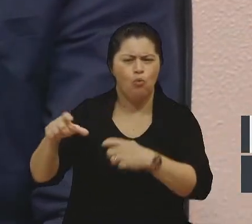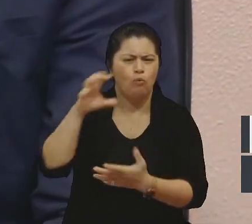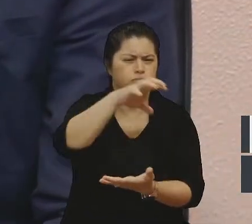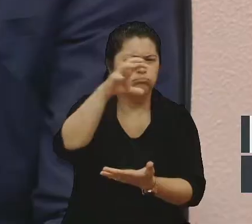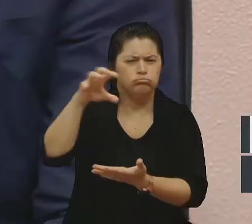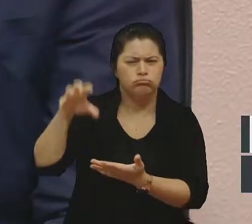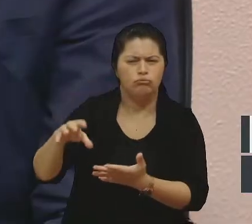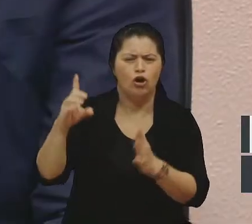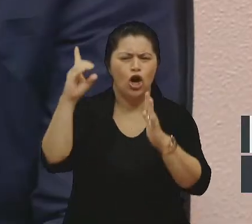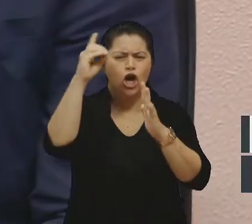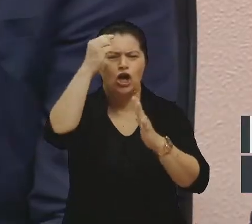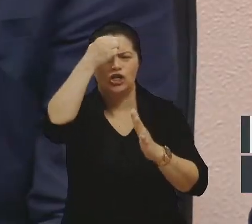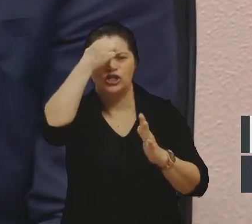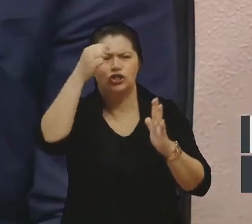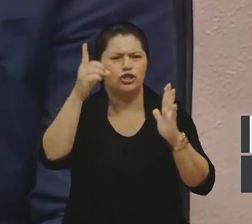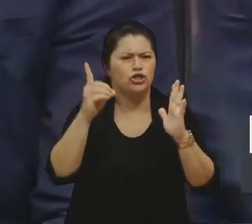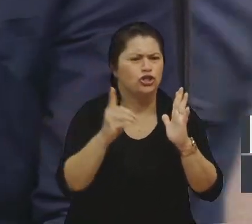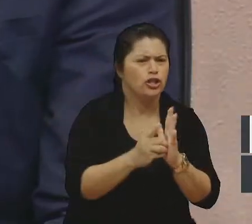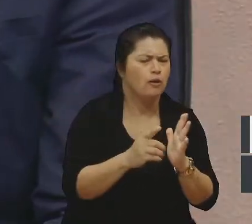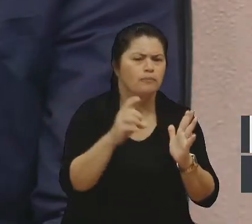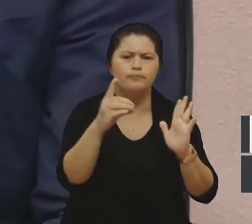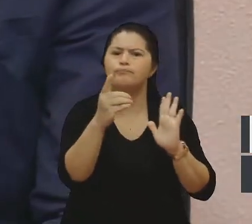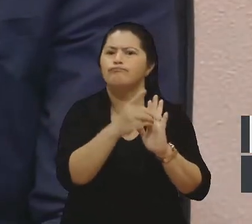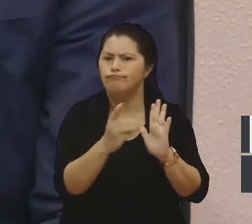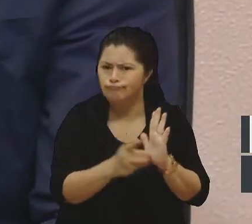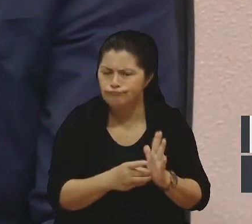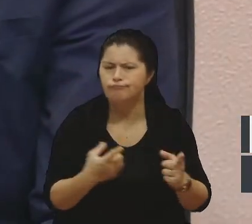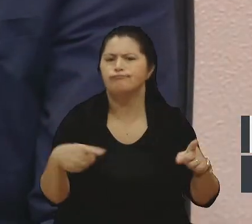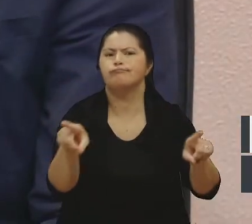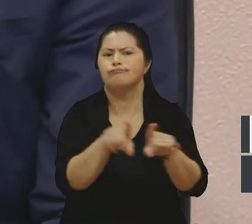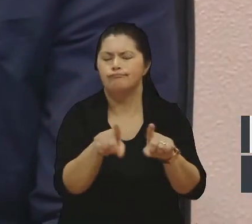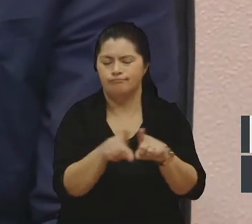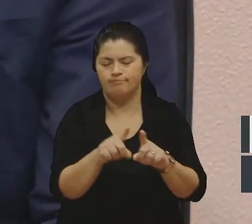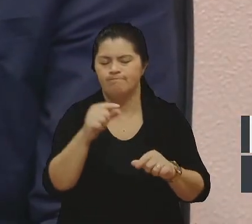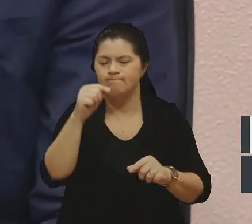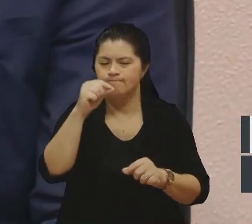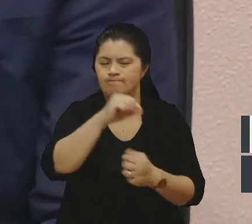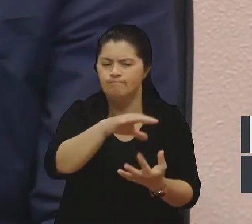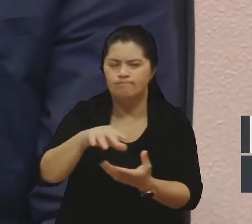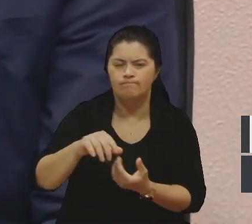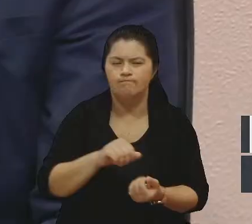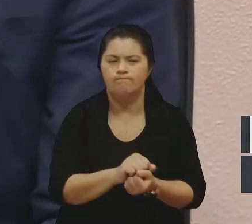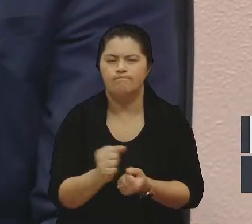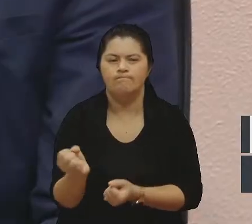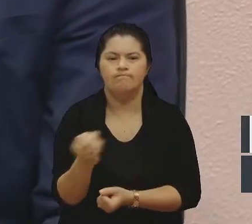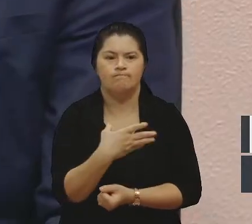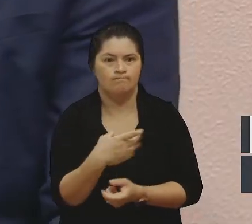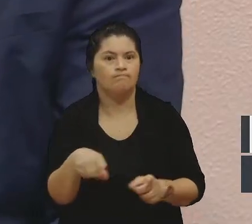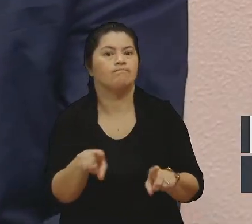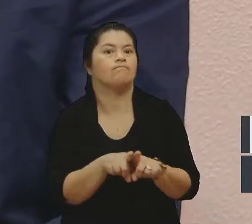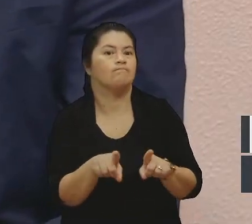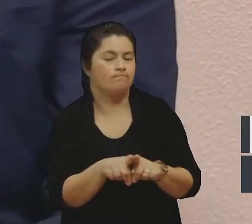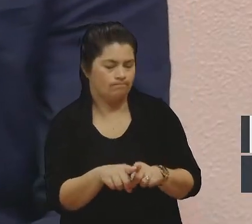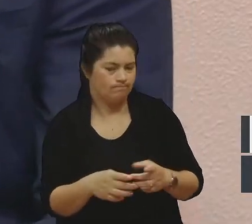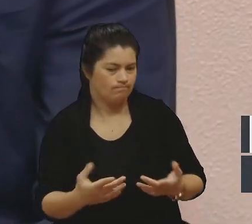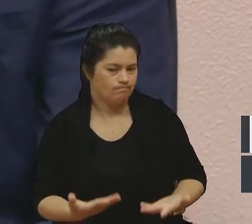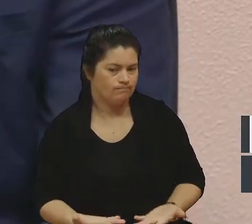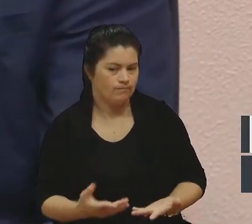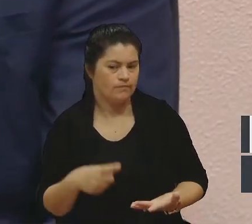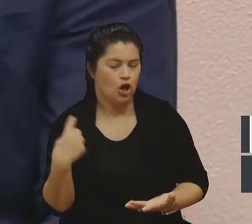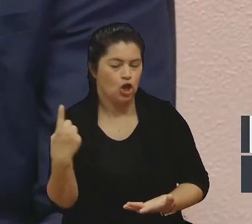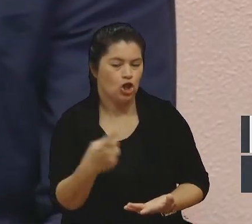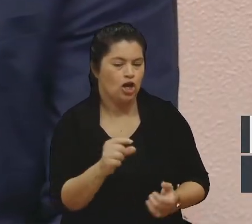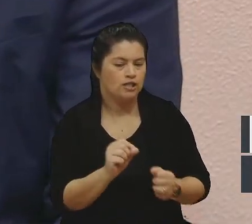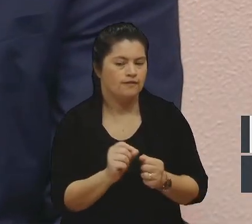digital. Então, a gente está avançando, trazendo inovação. E eu acho que é um dos melhores programas que nós vamos executar,